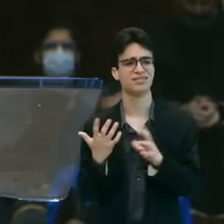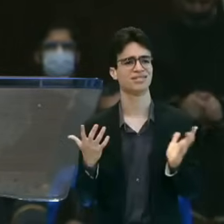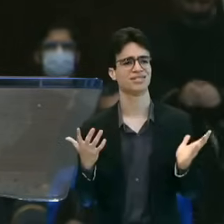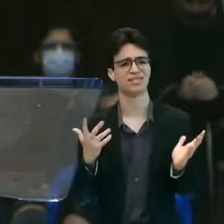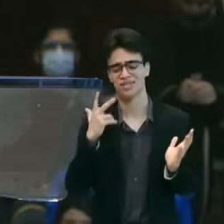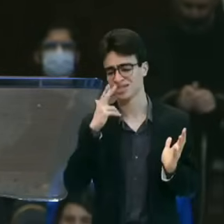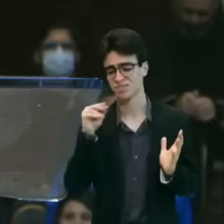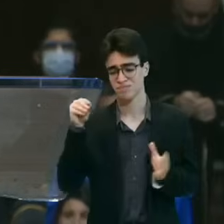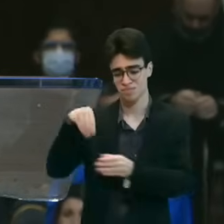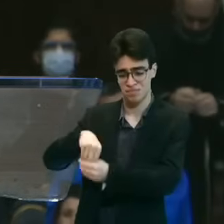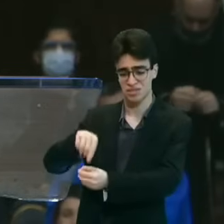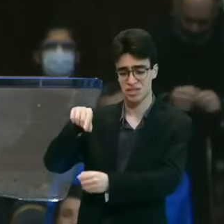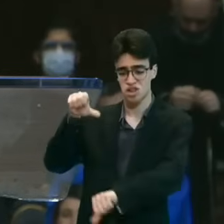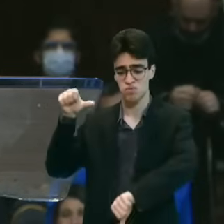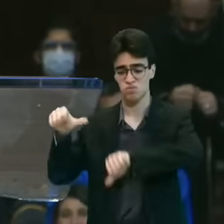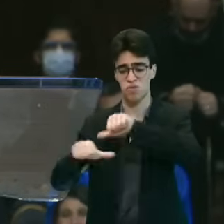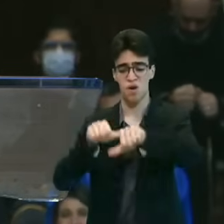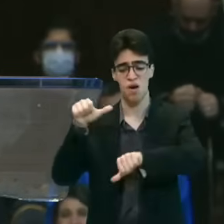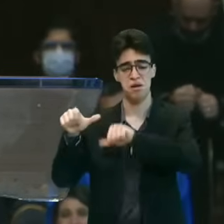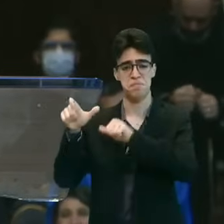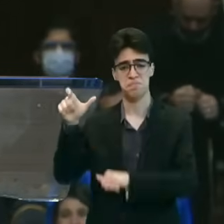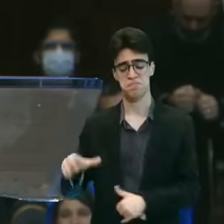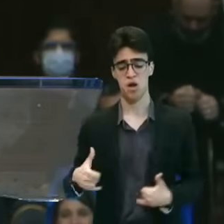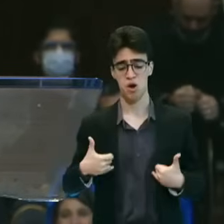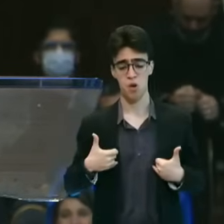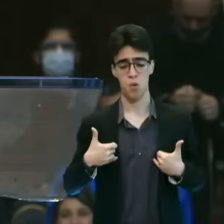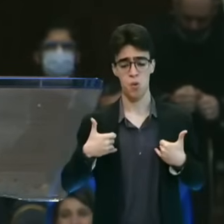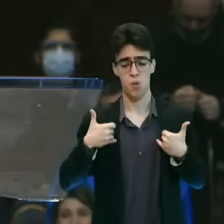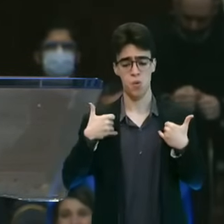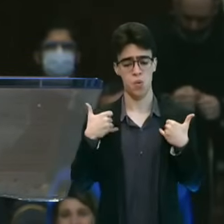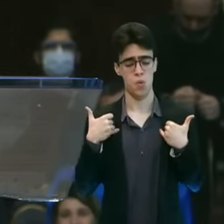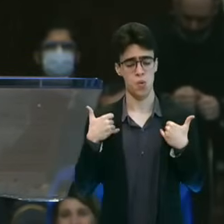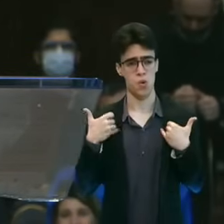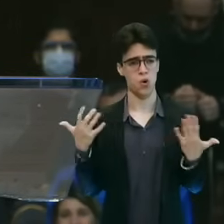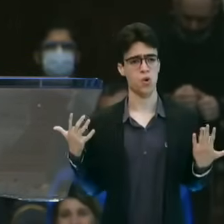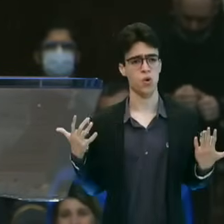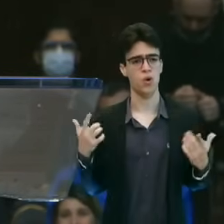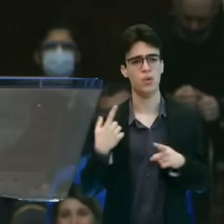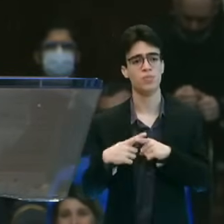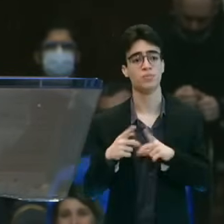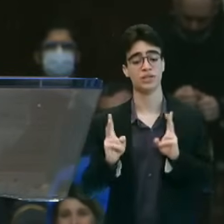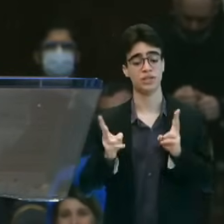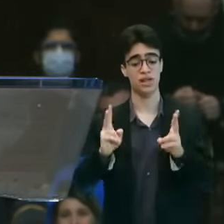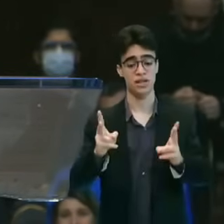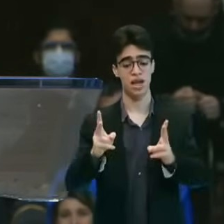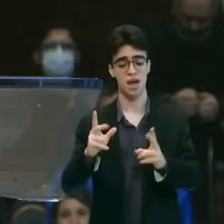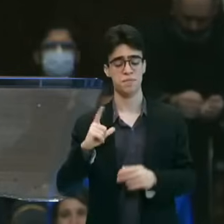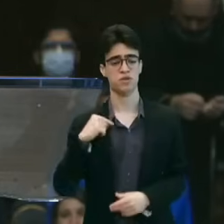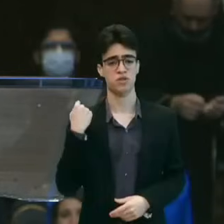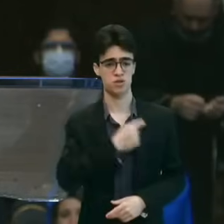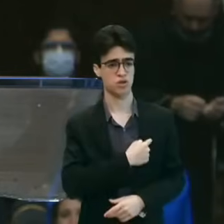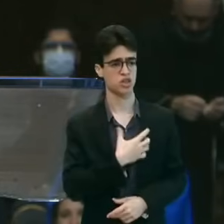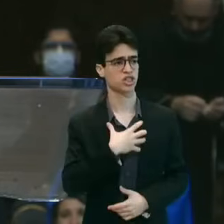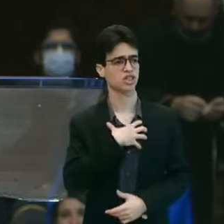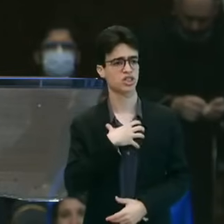transformaram Caim numa pessoa arrogante. Porque sempre que esses sentimentos de